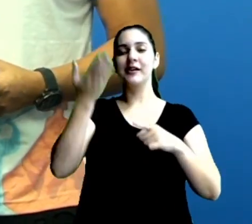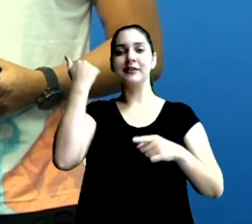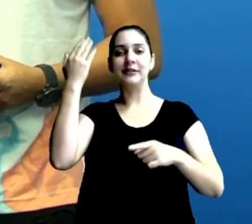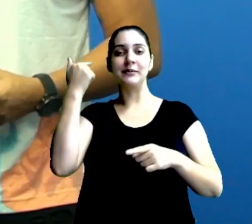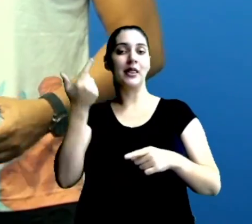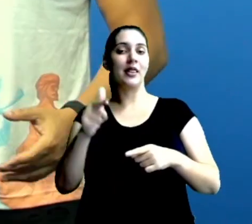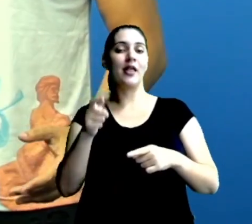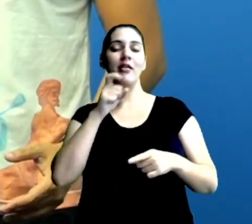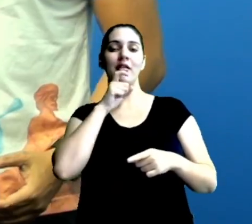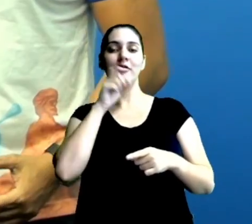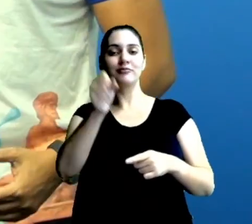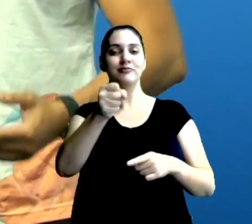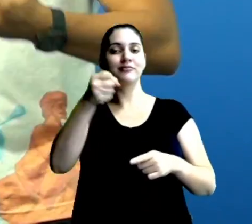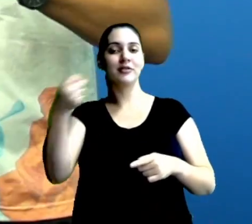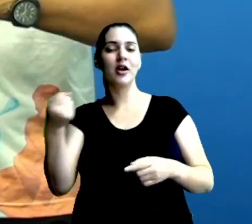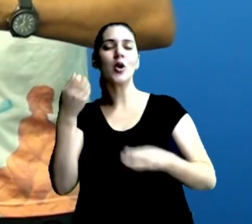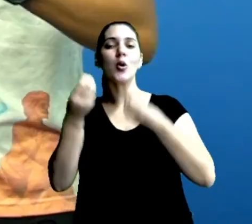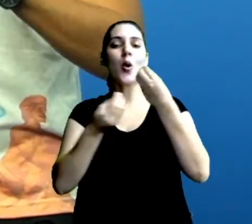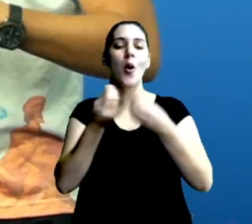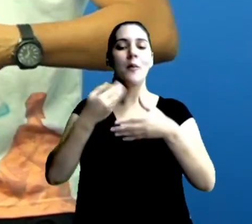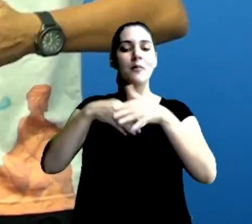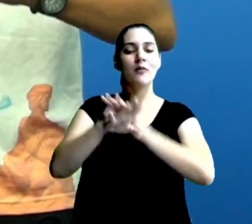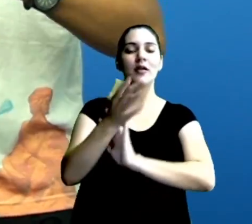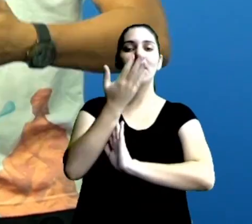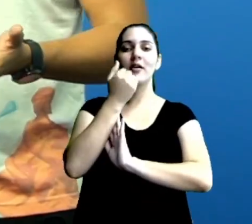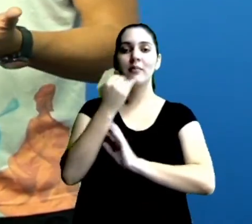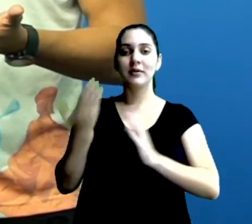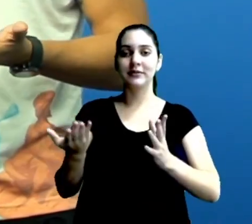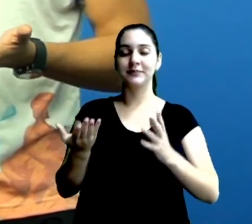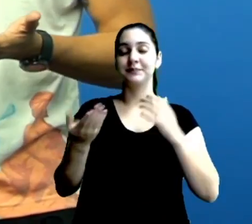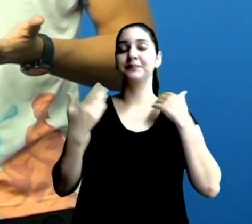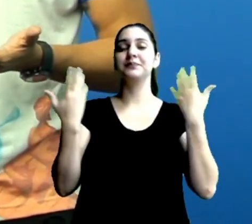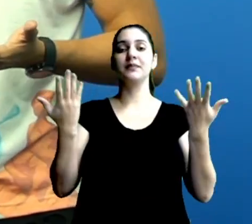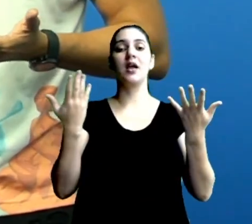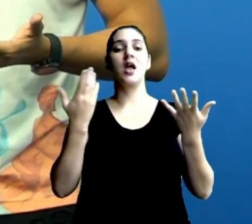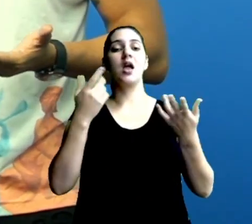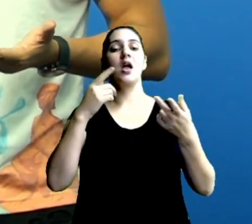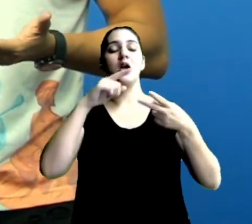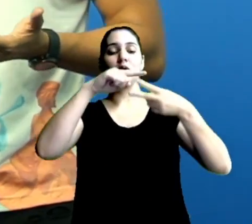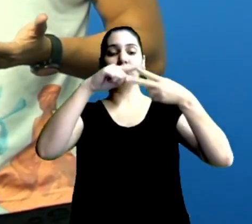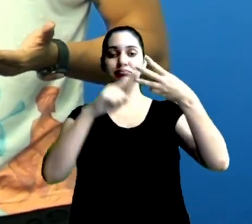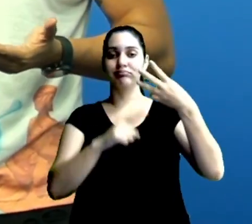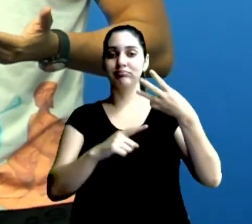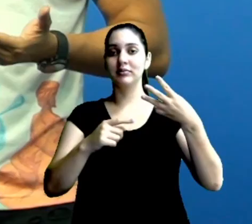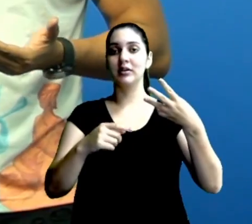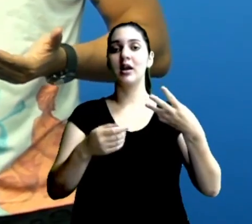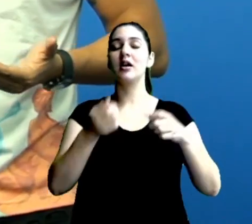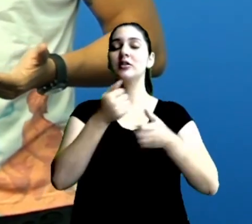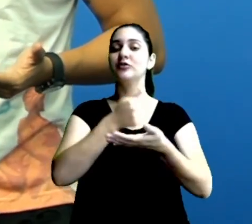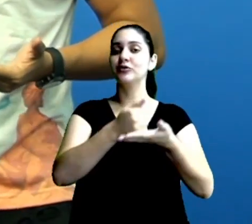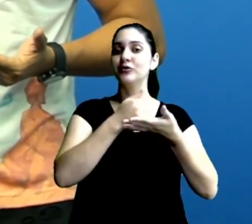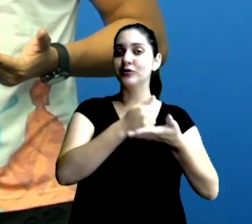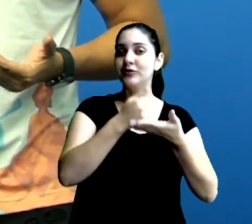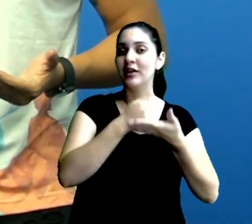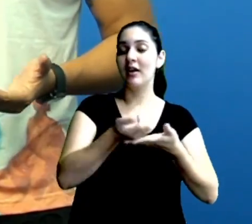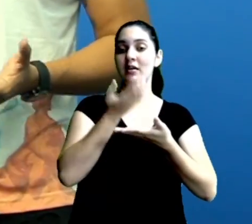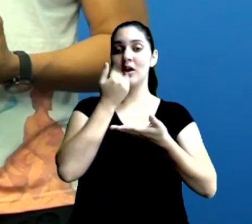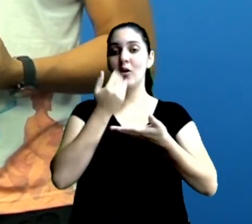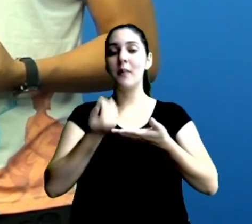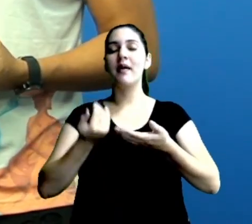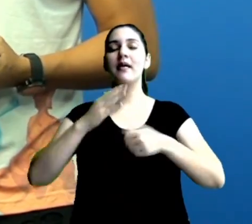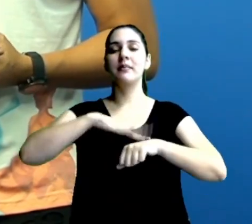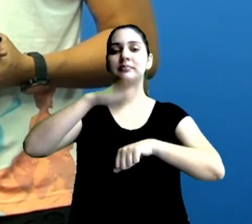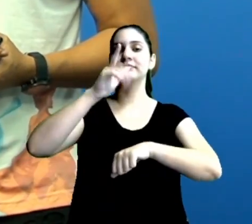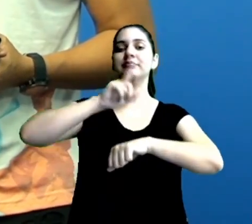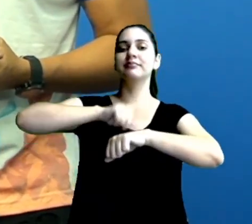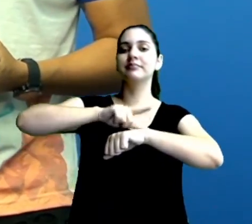os alimentos? Então as especiarias ajudavam no processo de que os produtos ficassem mais tempo